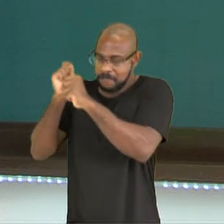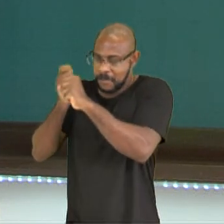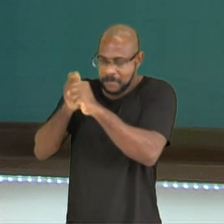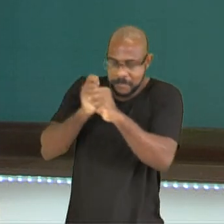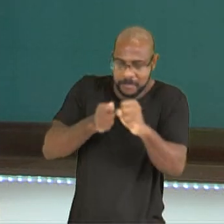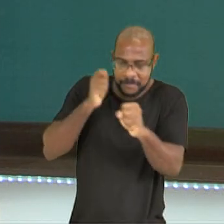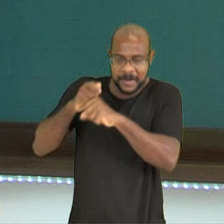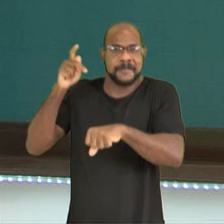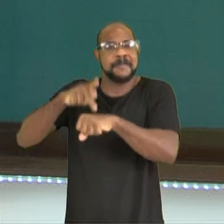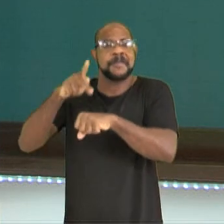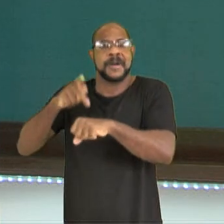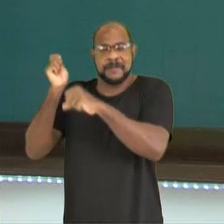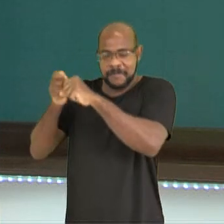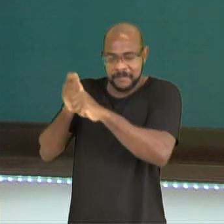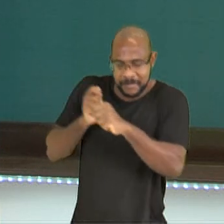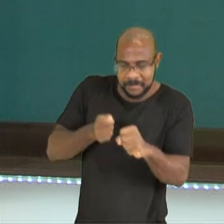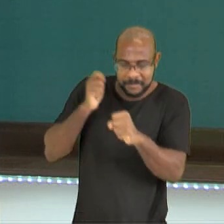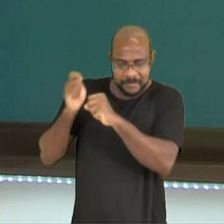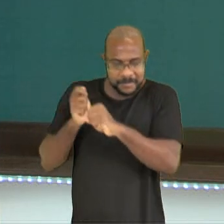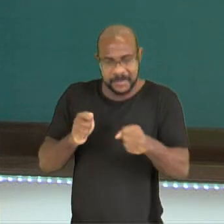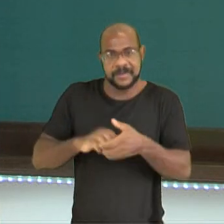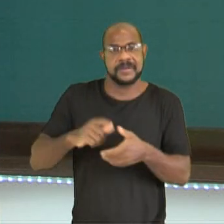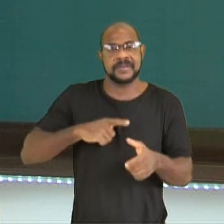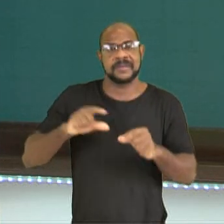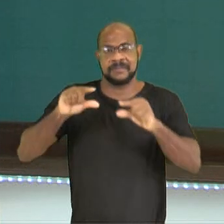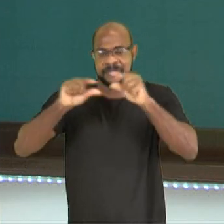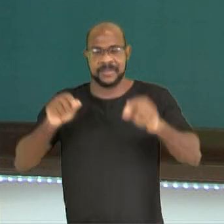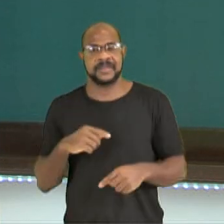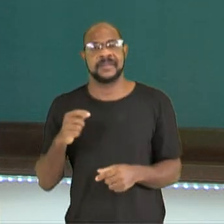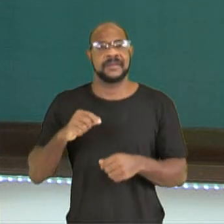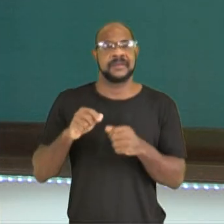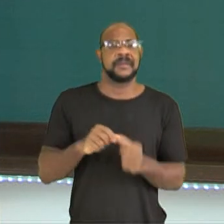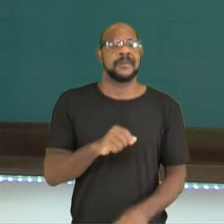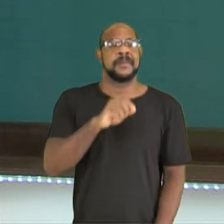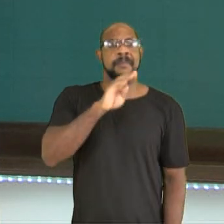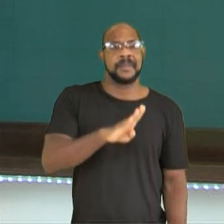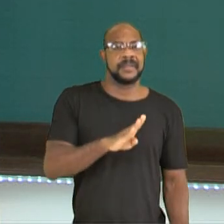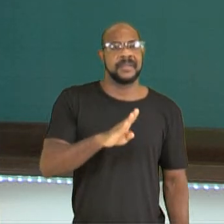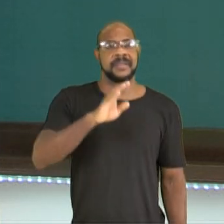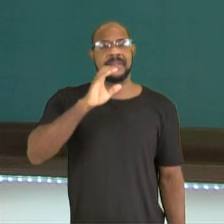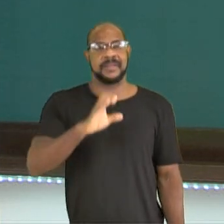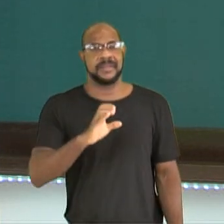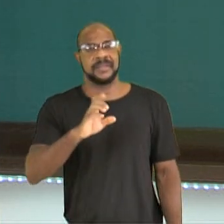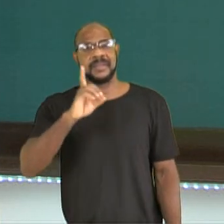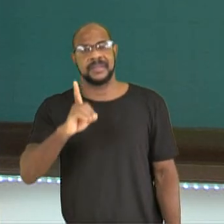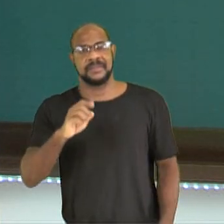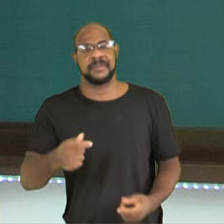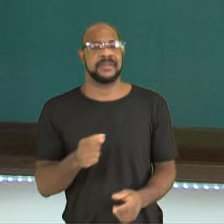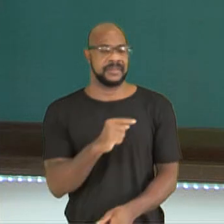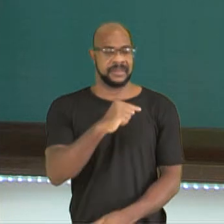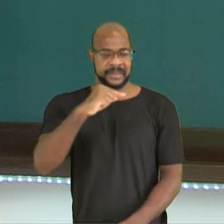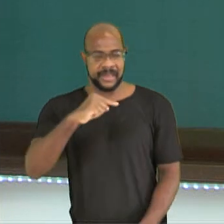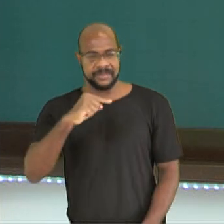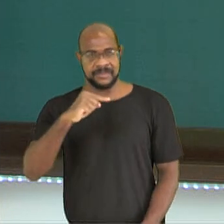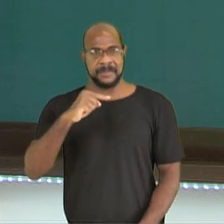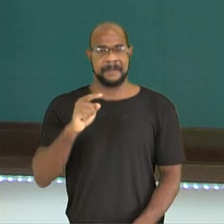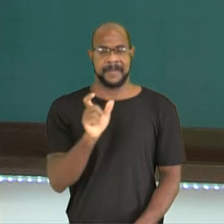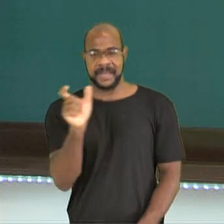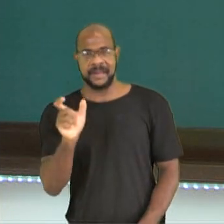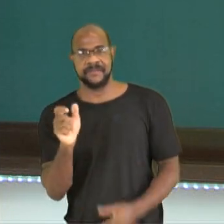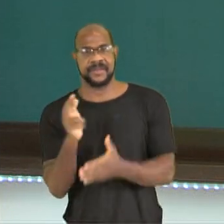cinzel formava lentamente Bs, Cs, Ds, Ps, traços, palavras, desenhos.